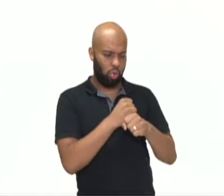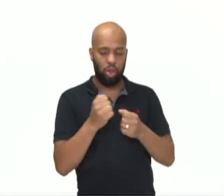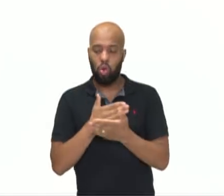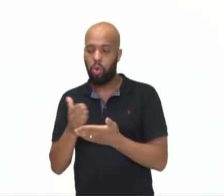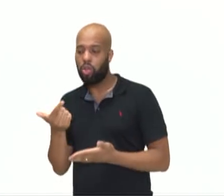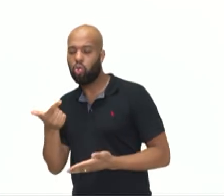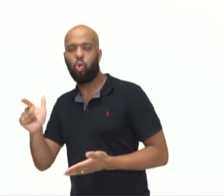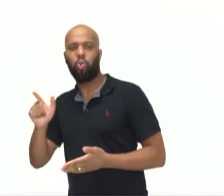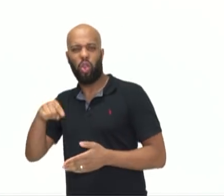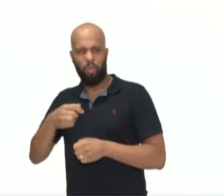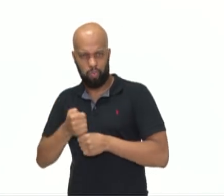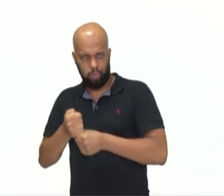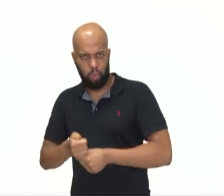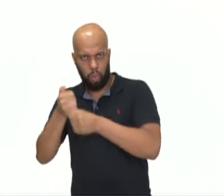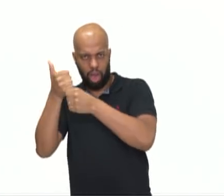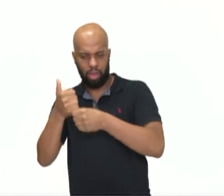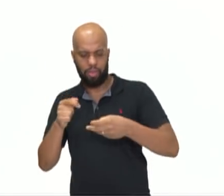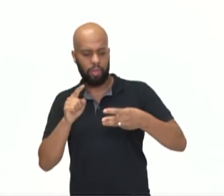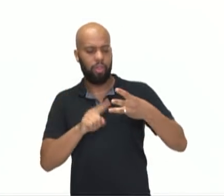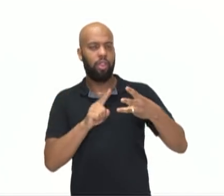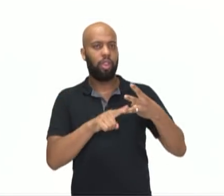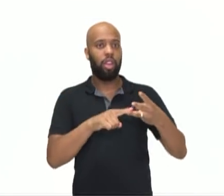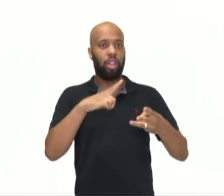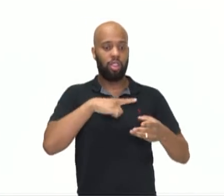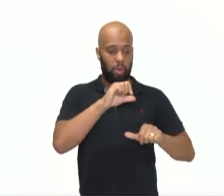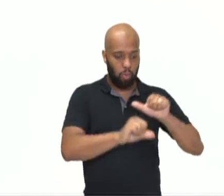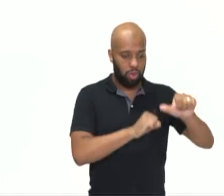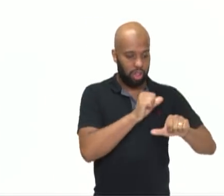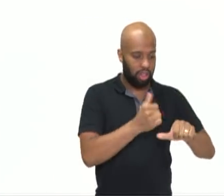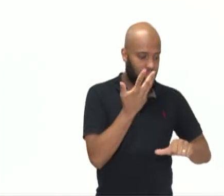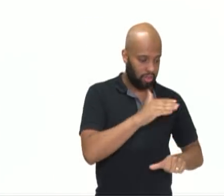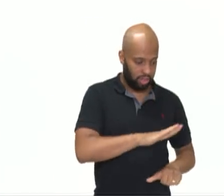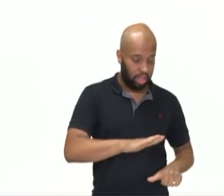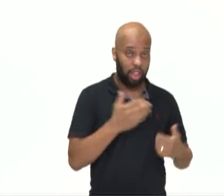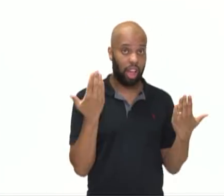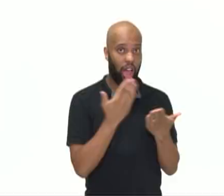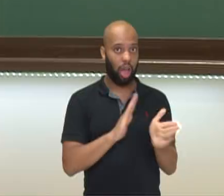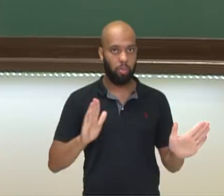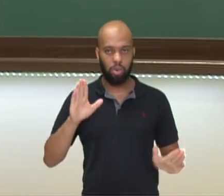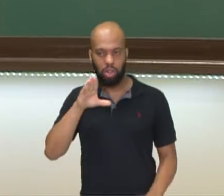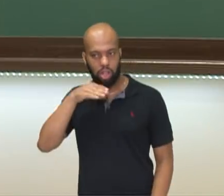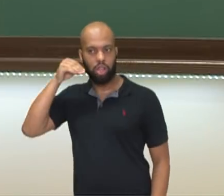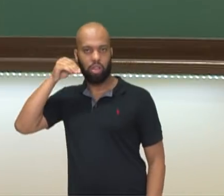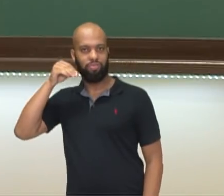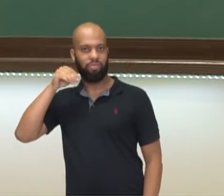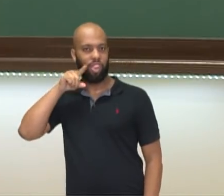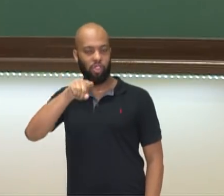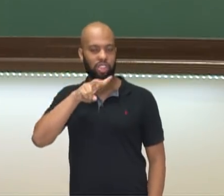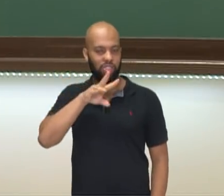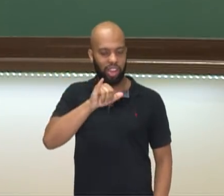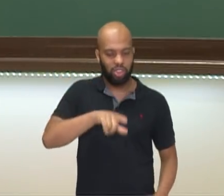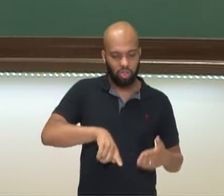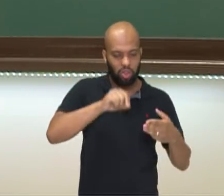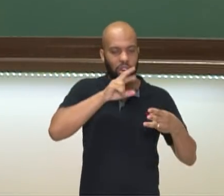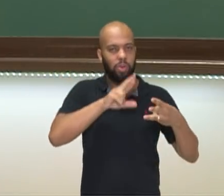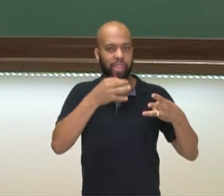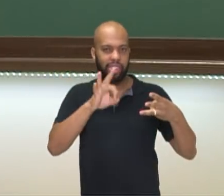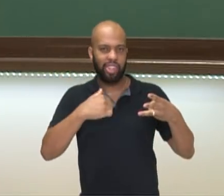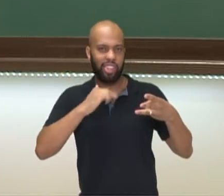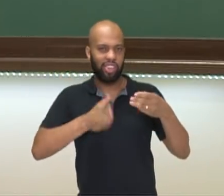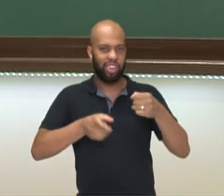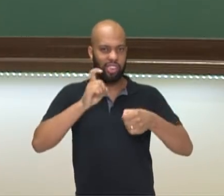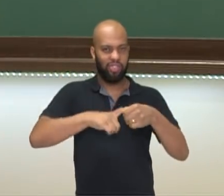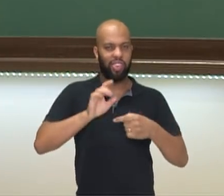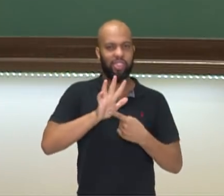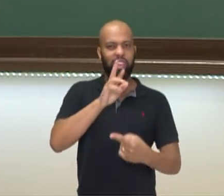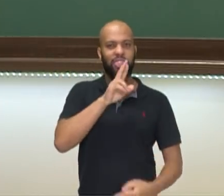outro, o Réveillon. Letra C, a passagem da infância para a vida adulta. Vamos dar um tempo para vocês escolherem a alternativa correta